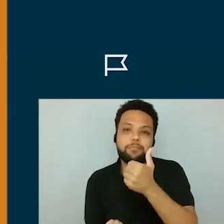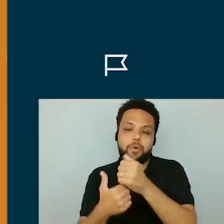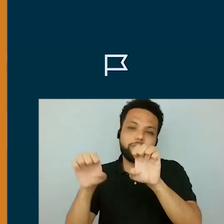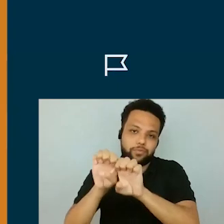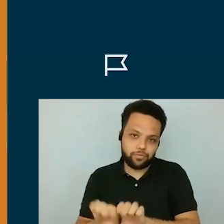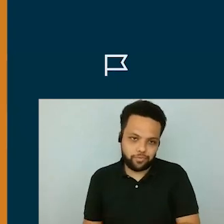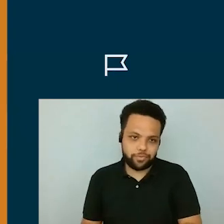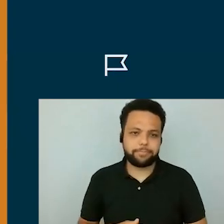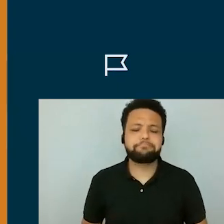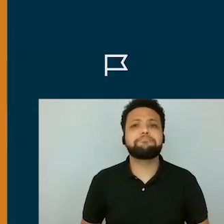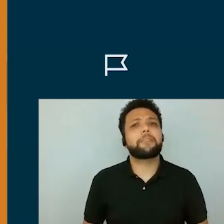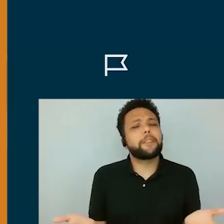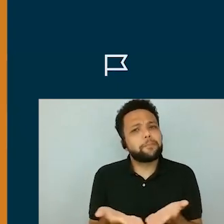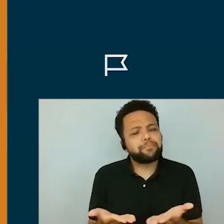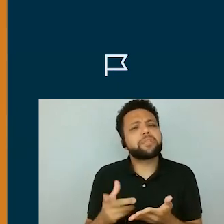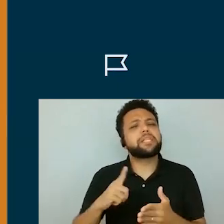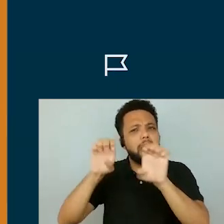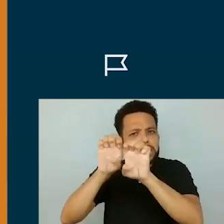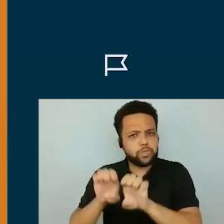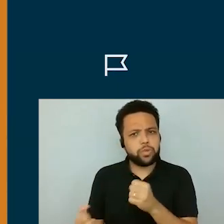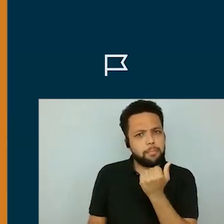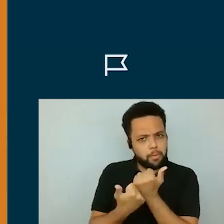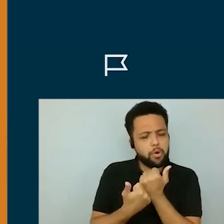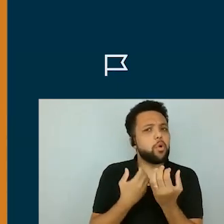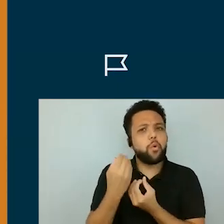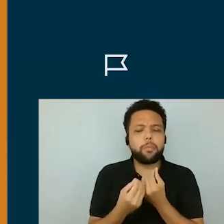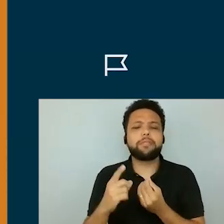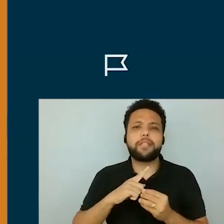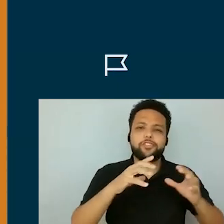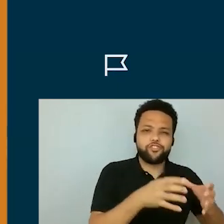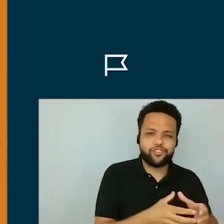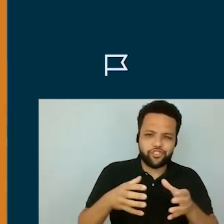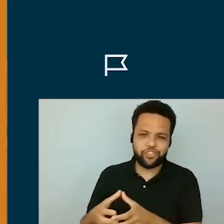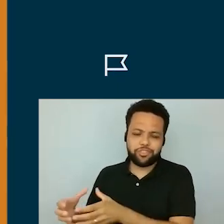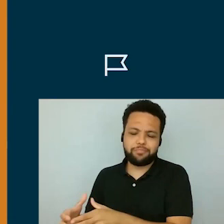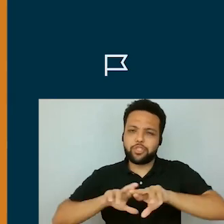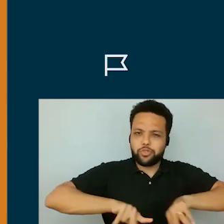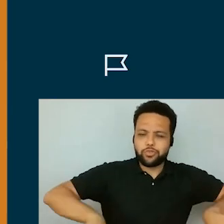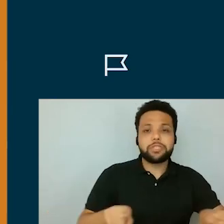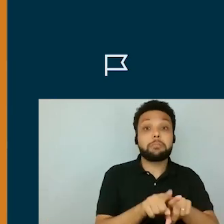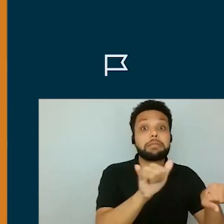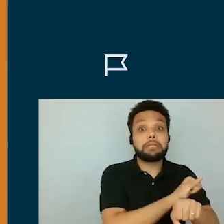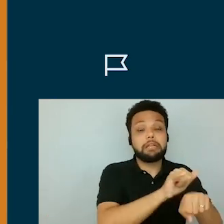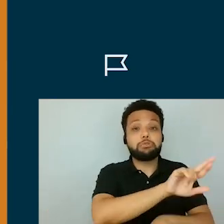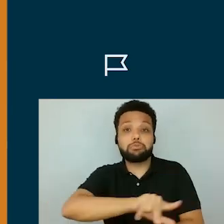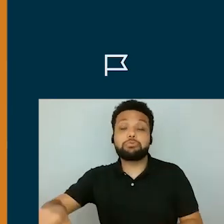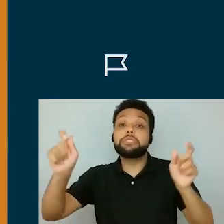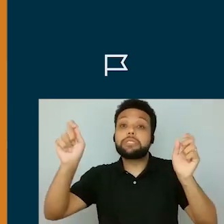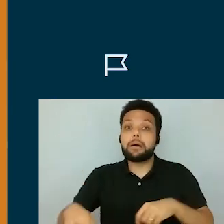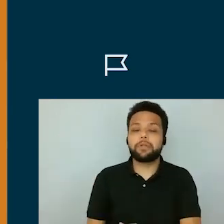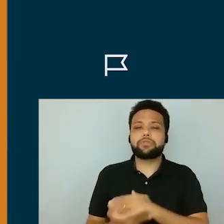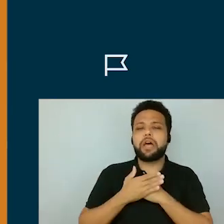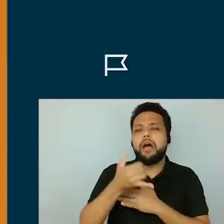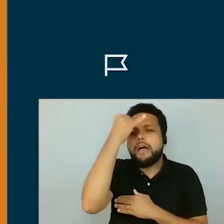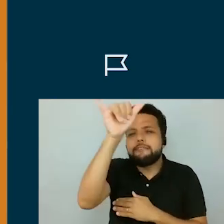A gente conta com uma estrutura de times e recursos que nos habilitam para atuar de forma preventiva em nossos projetos. A gente